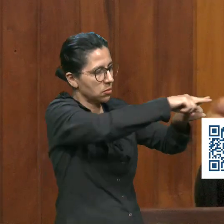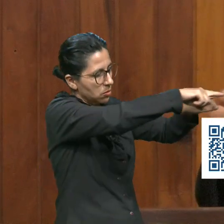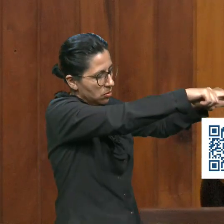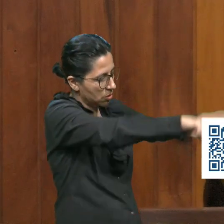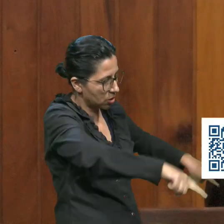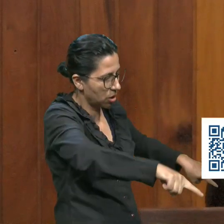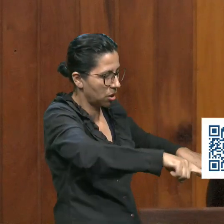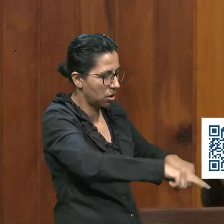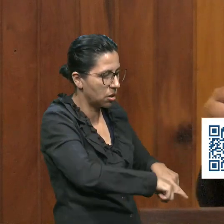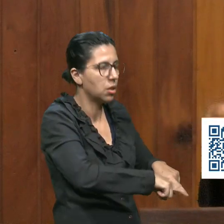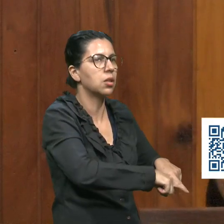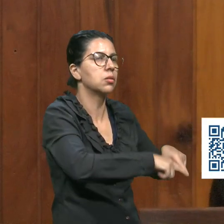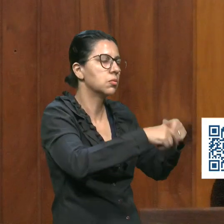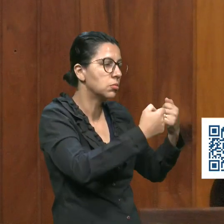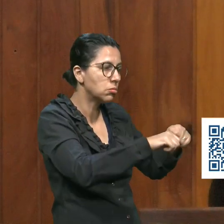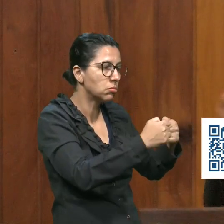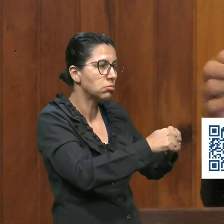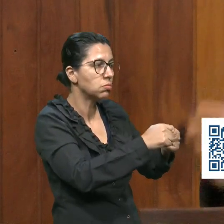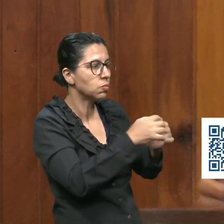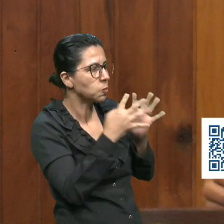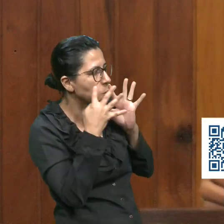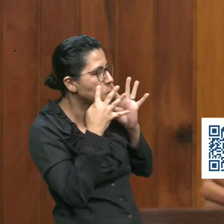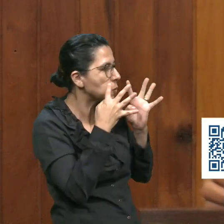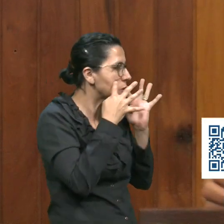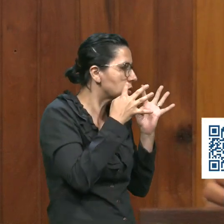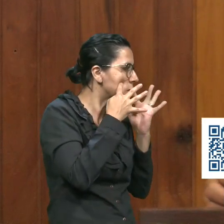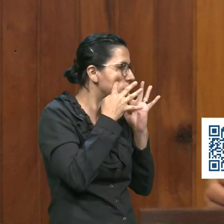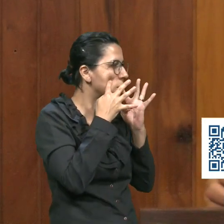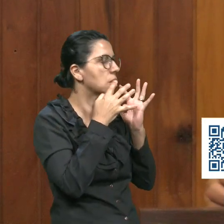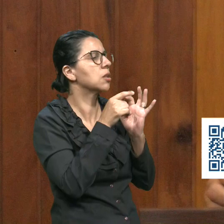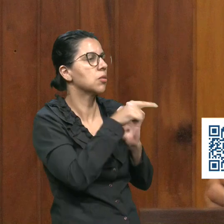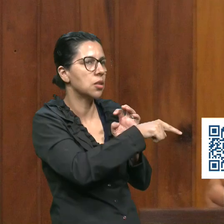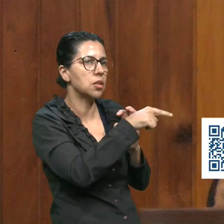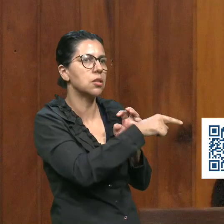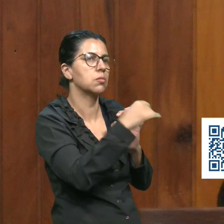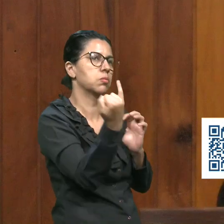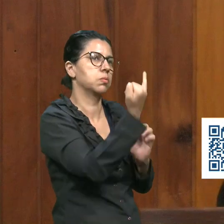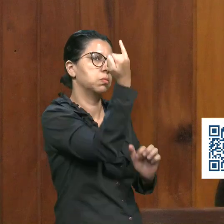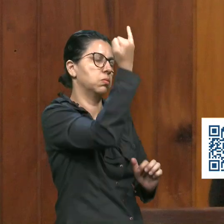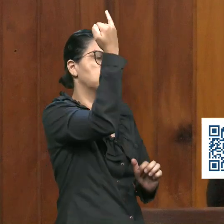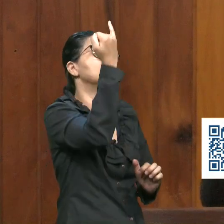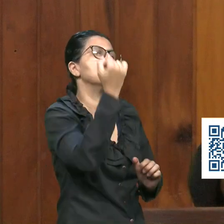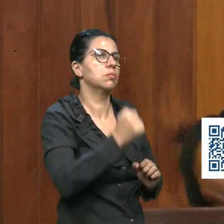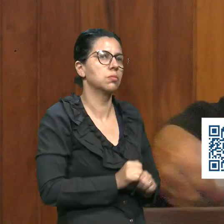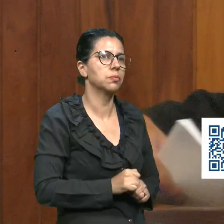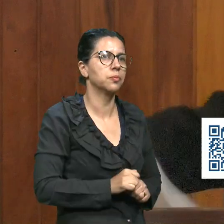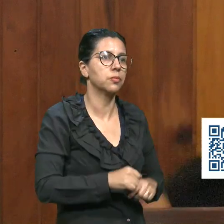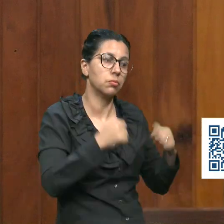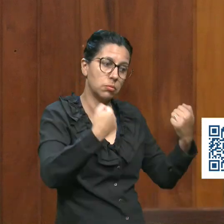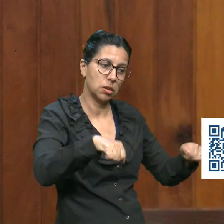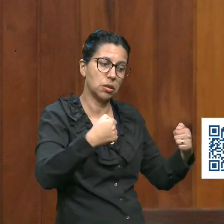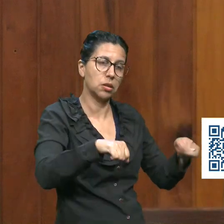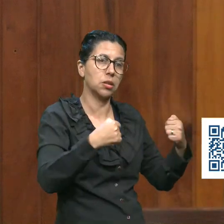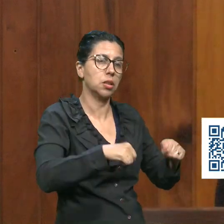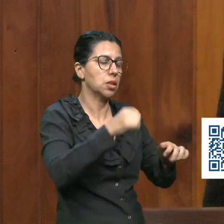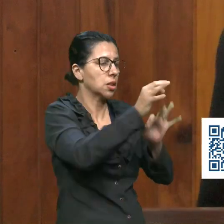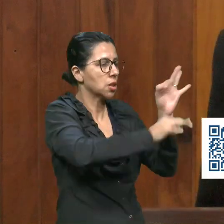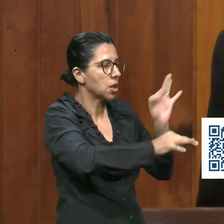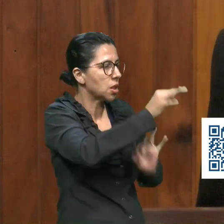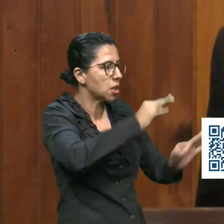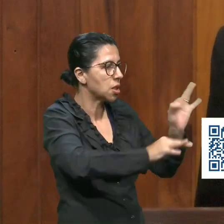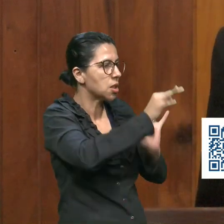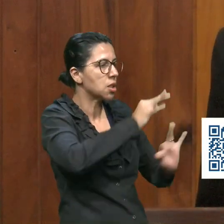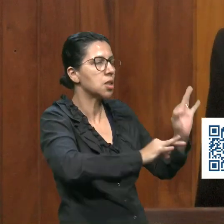que venha a ser feito ali um olhar diferenciado para aquela região da Zona Sul, que está necessitando ali muito dessa manutenção desse